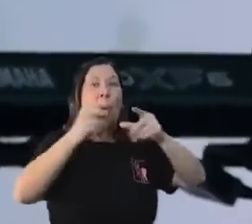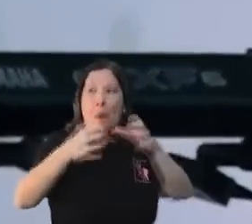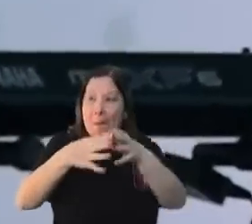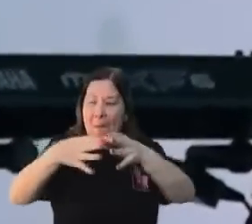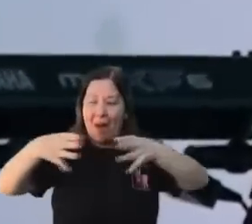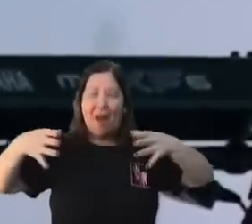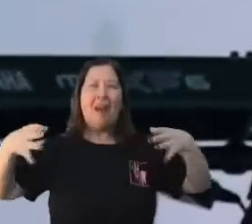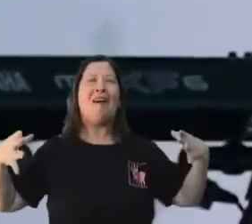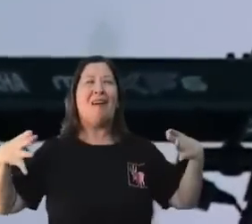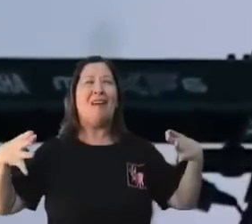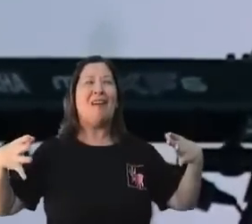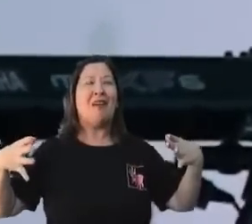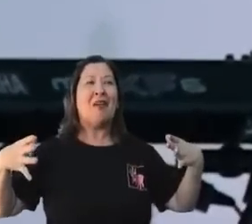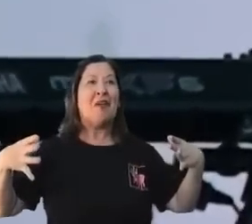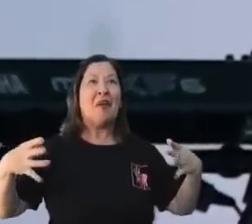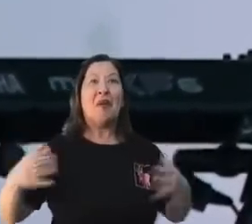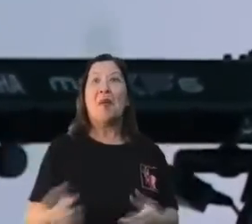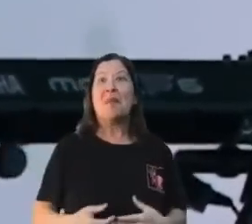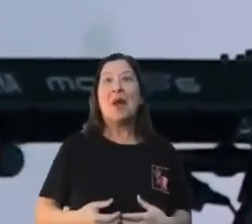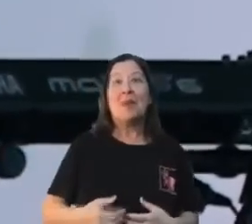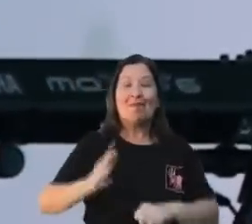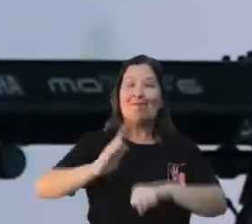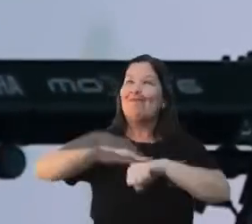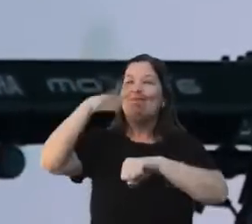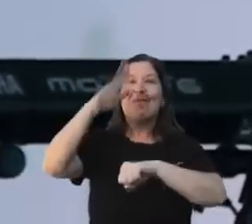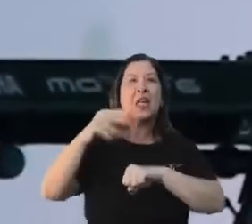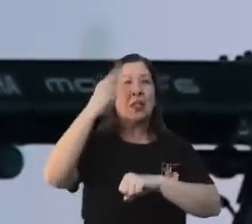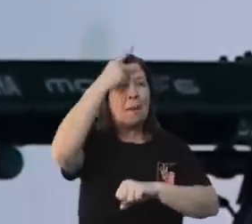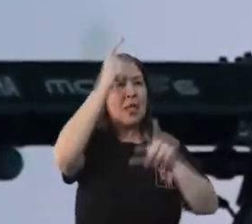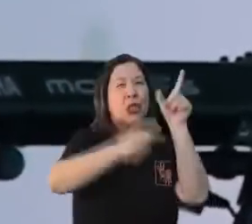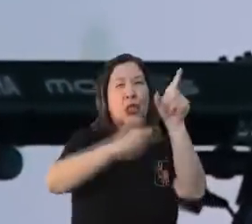mais pessoas, para fazer deste lugar